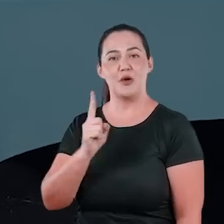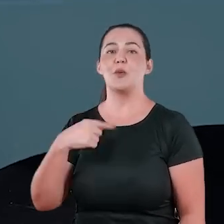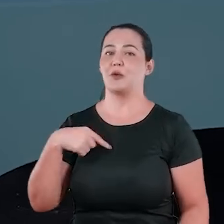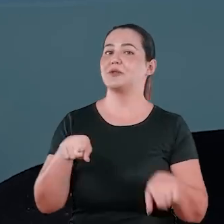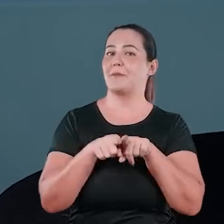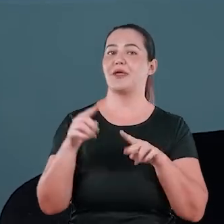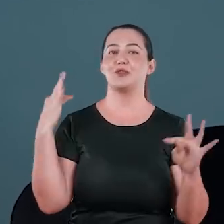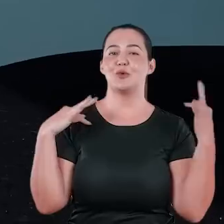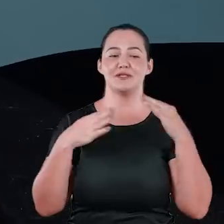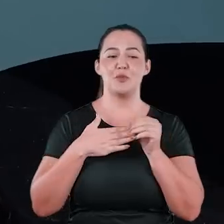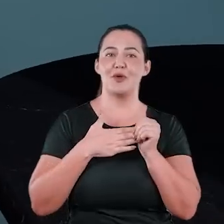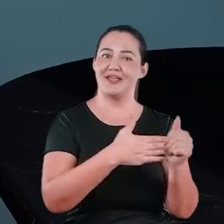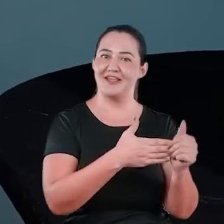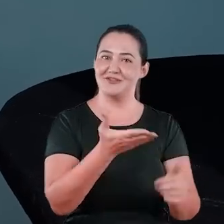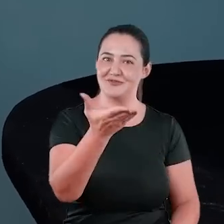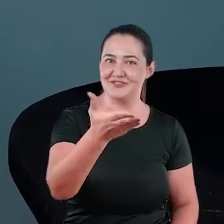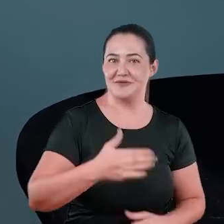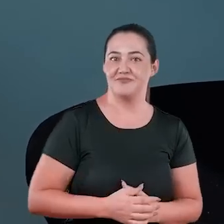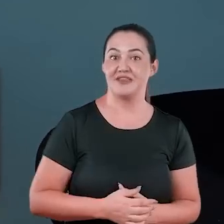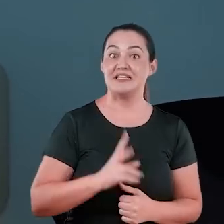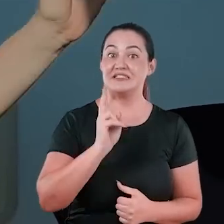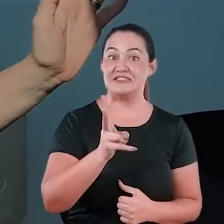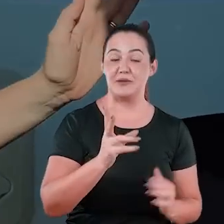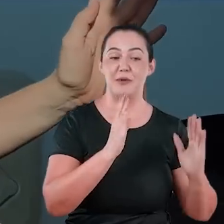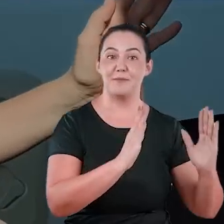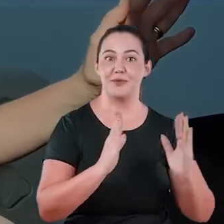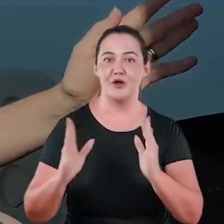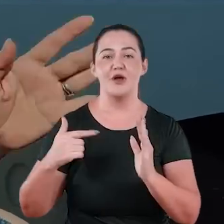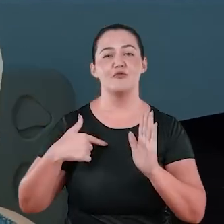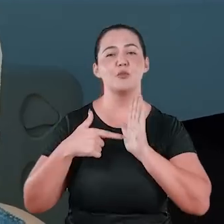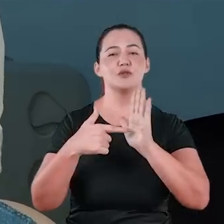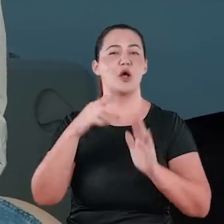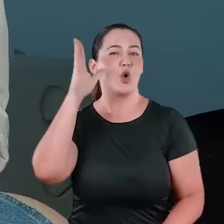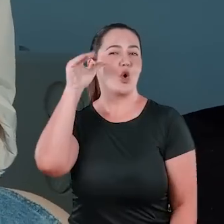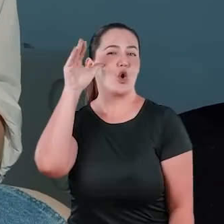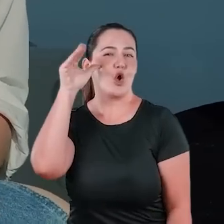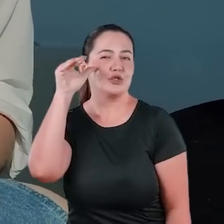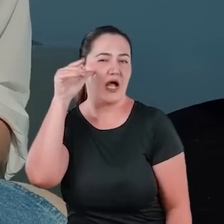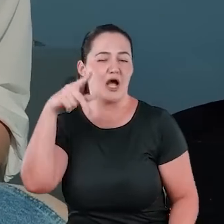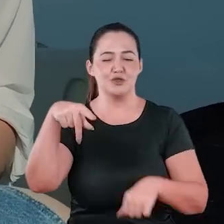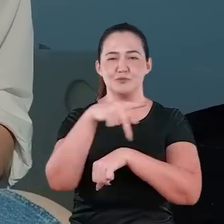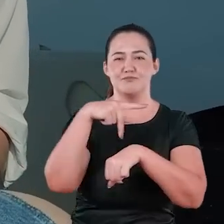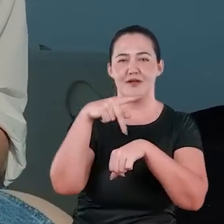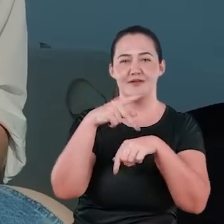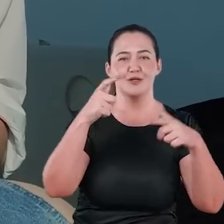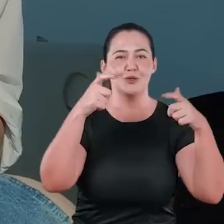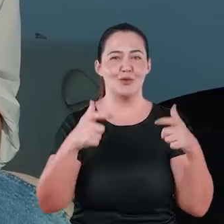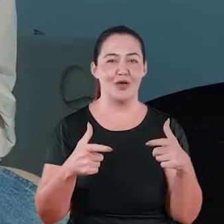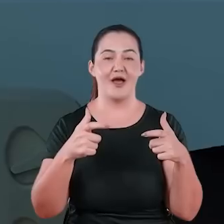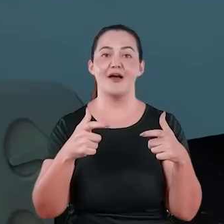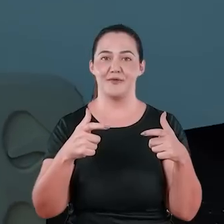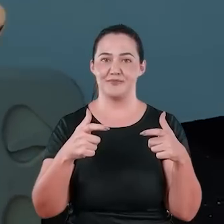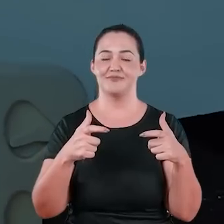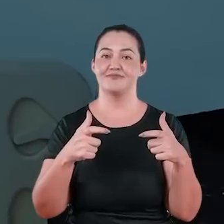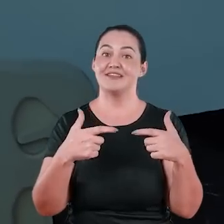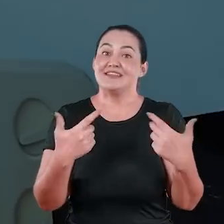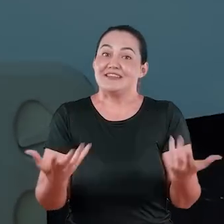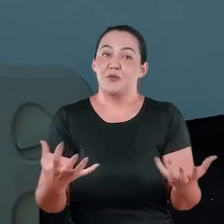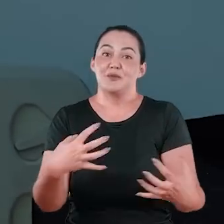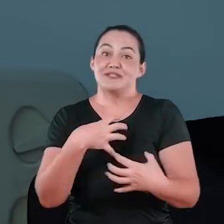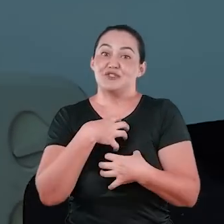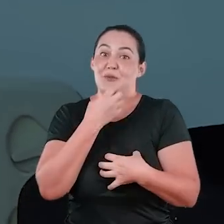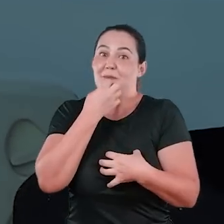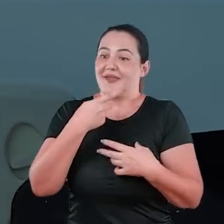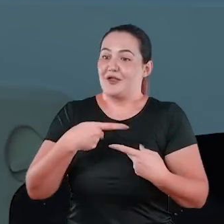de turismo de vocês. E a cada episódio eu vou trazer várias curiosidades do país, da região que nós estivermos. Eu me senti